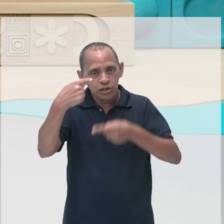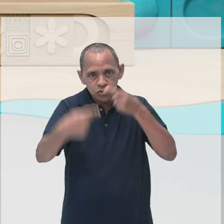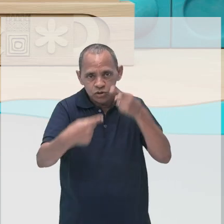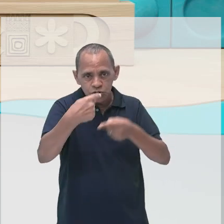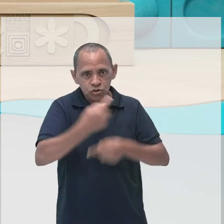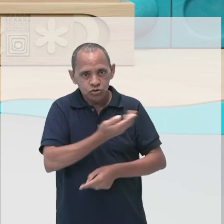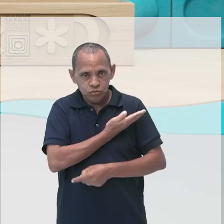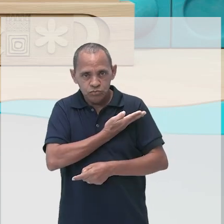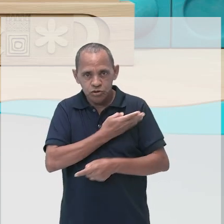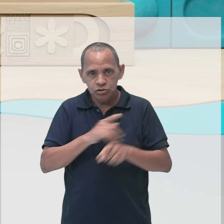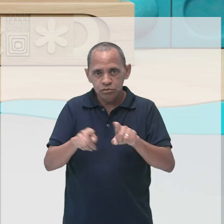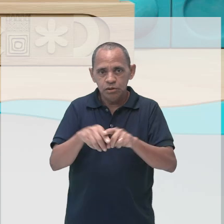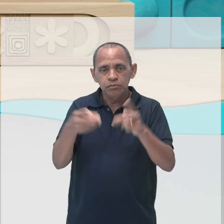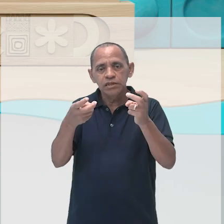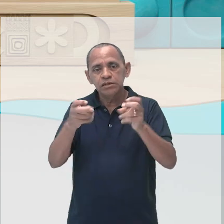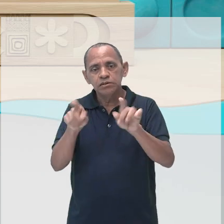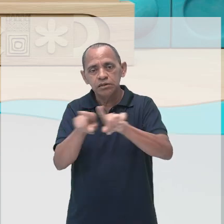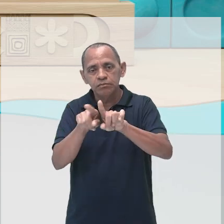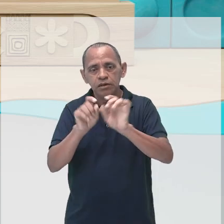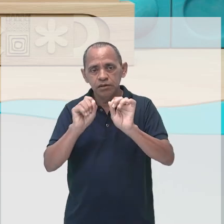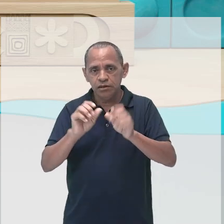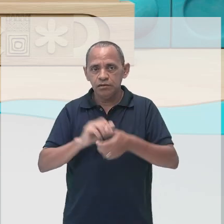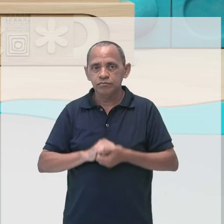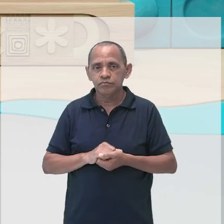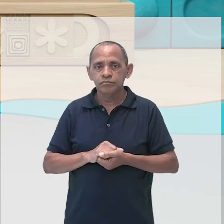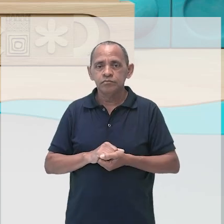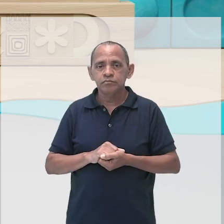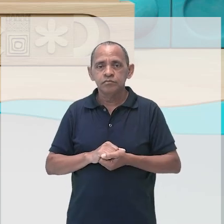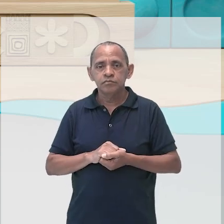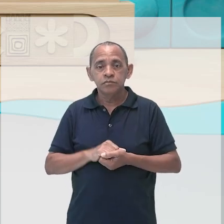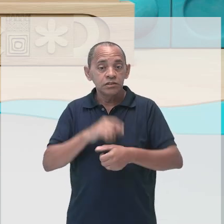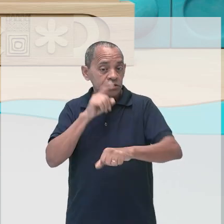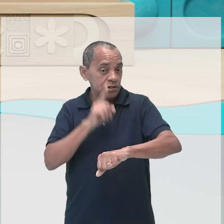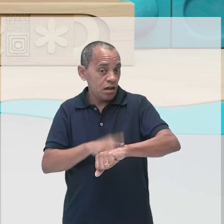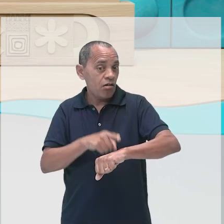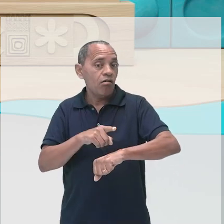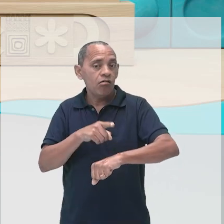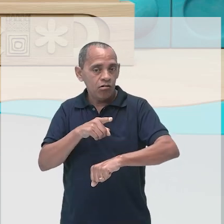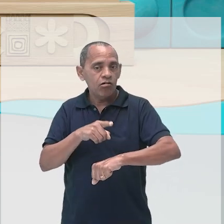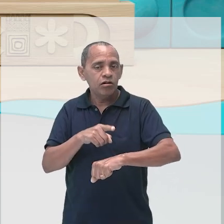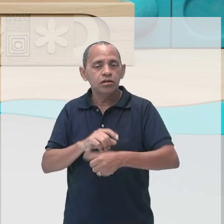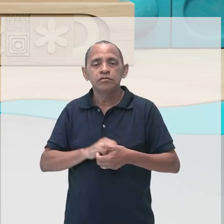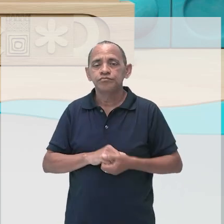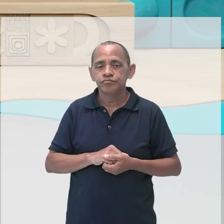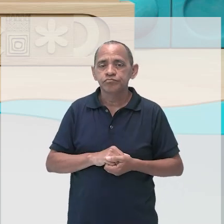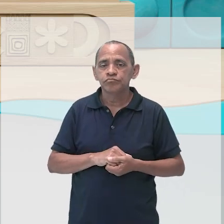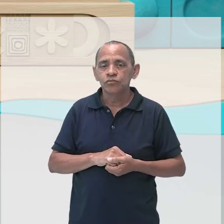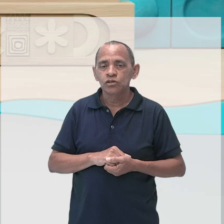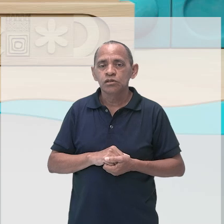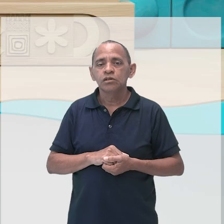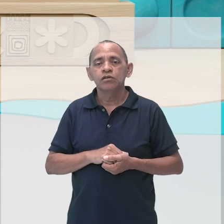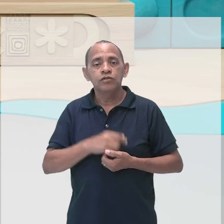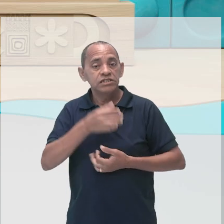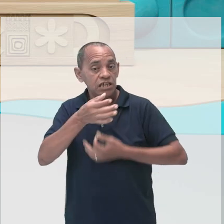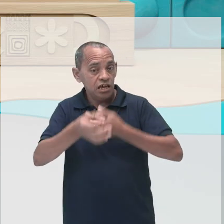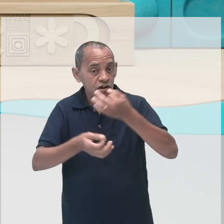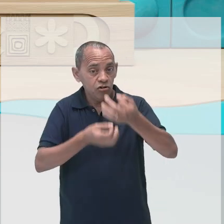amigos. Percebam que, ao fazer esse movimento argumentativo, os 3 tipos que nós temos